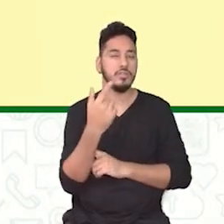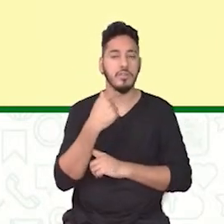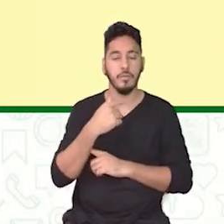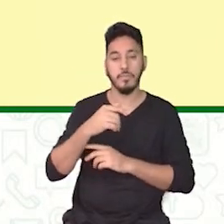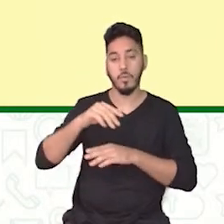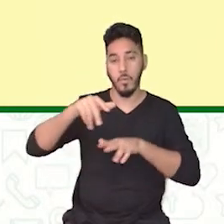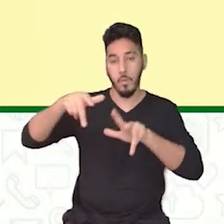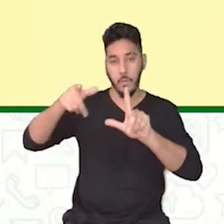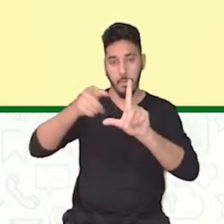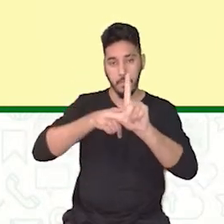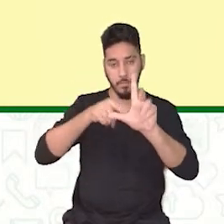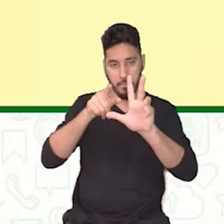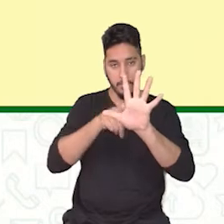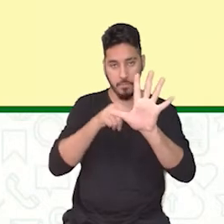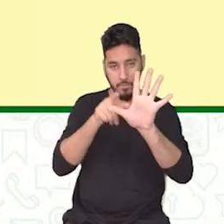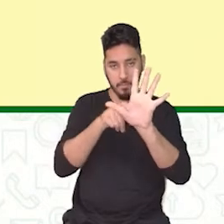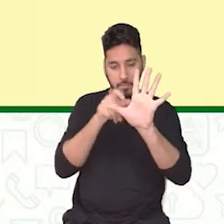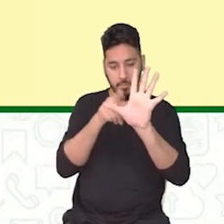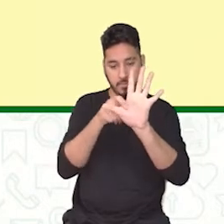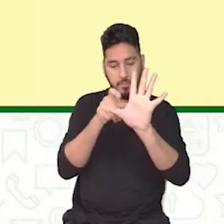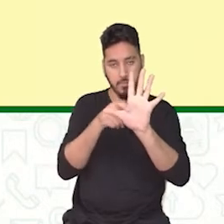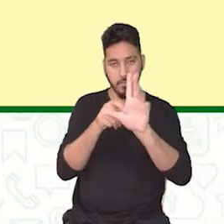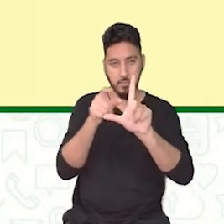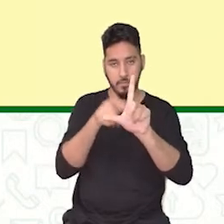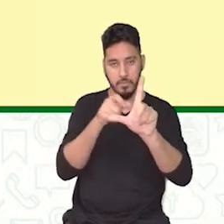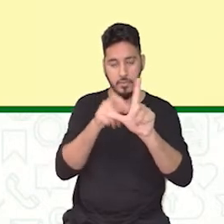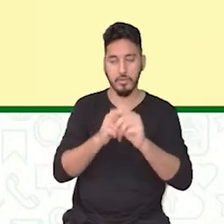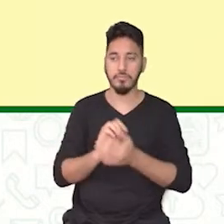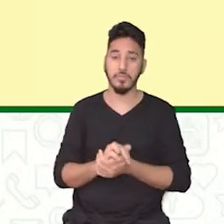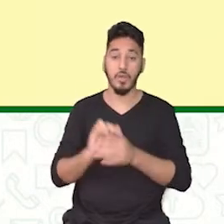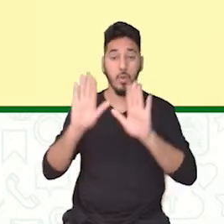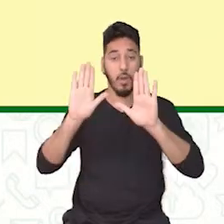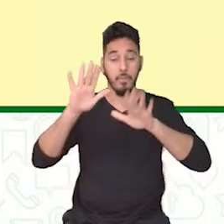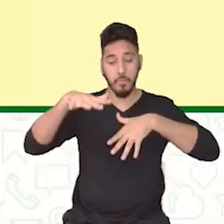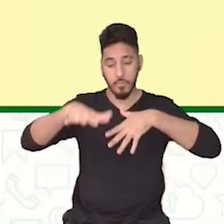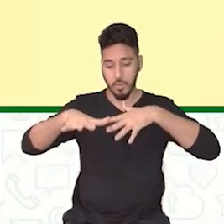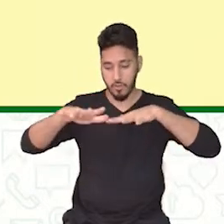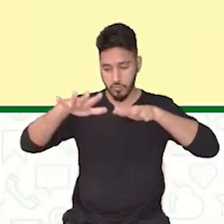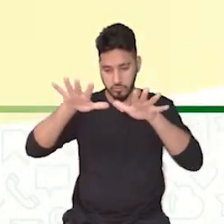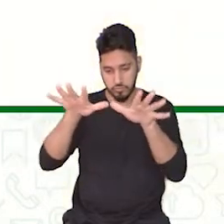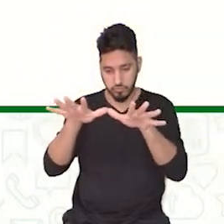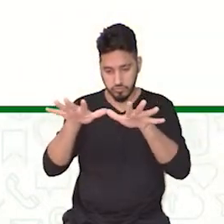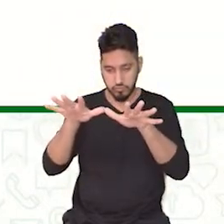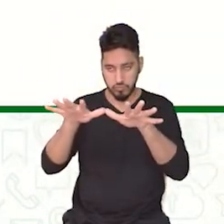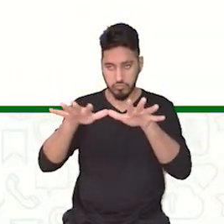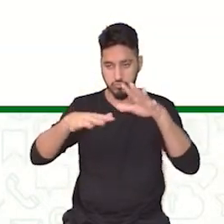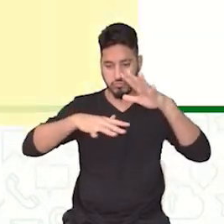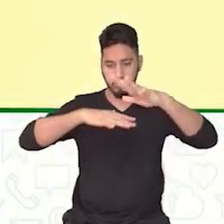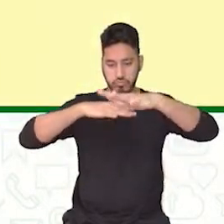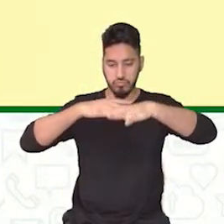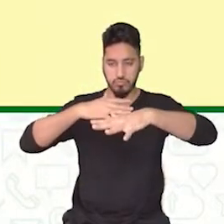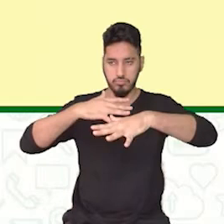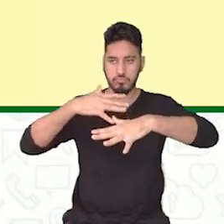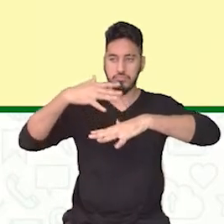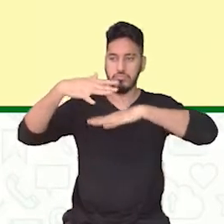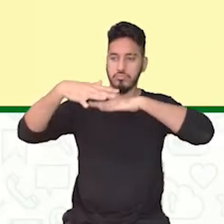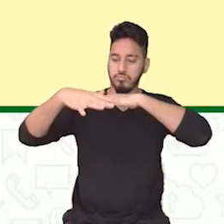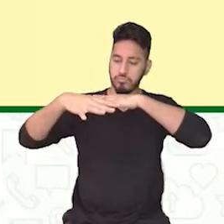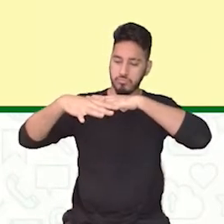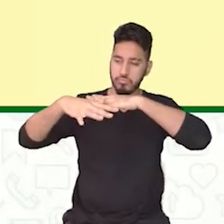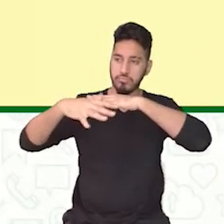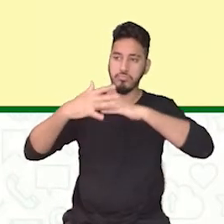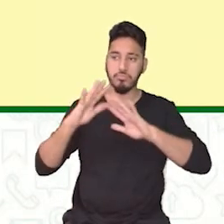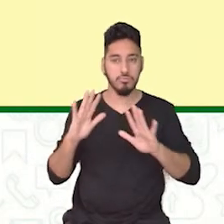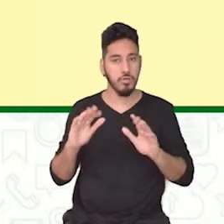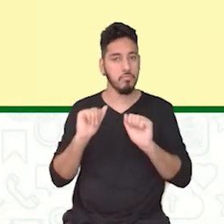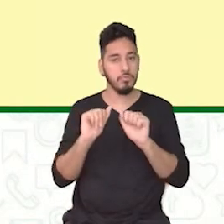pé, poderia ser medido com a mão, você vai ver aí no próximo slide. Olha só,